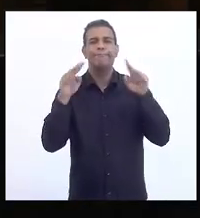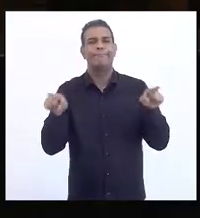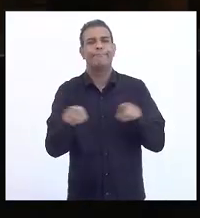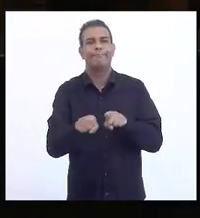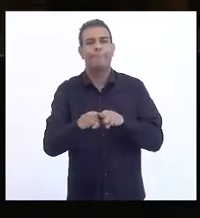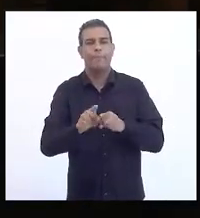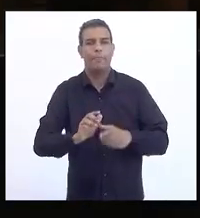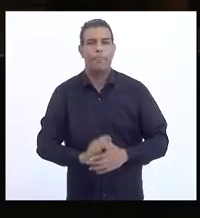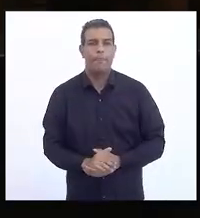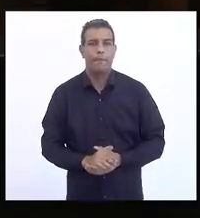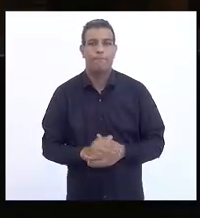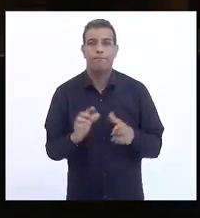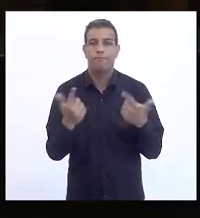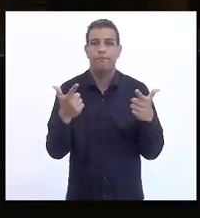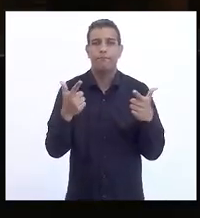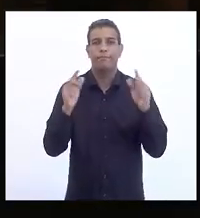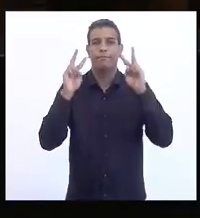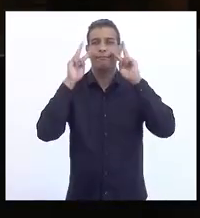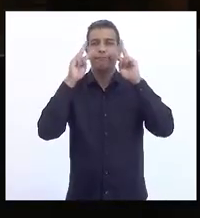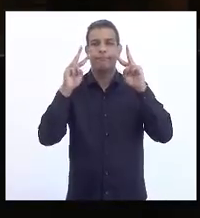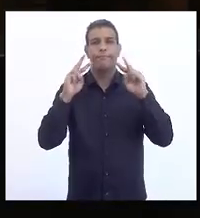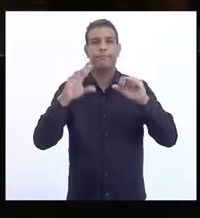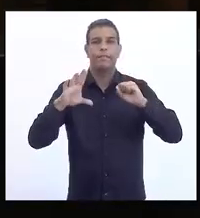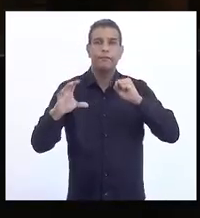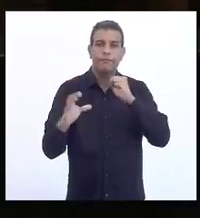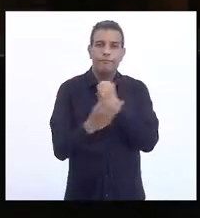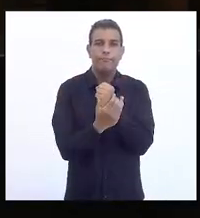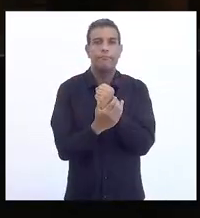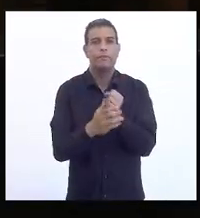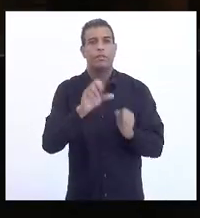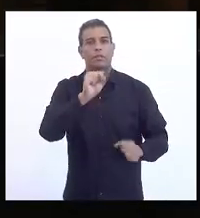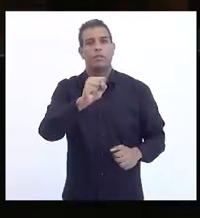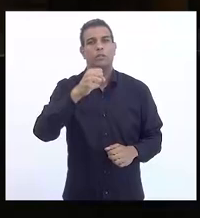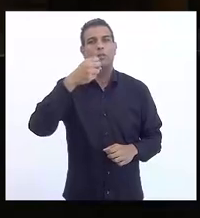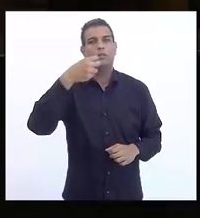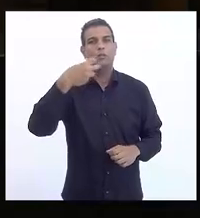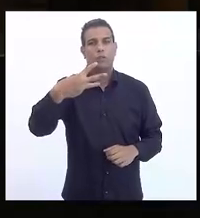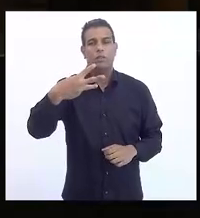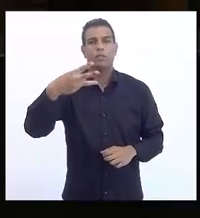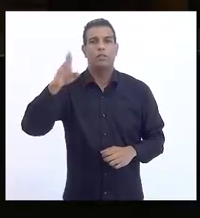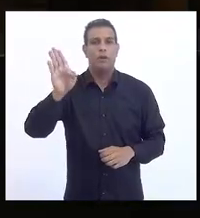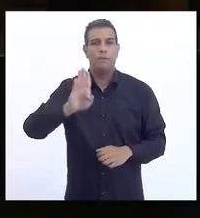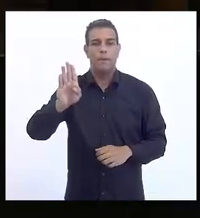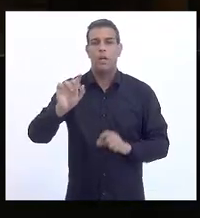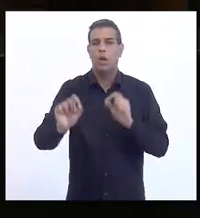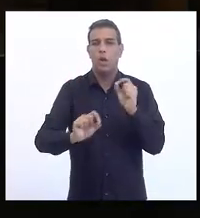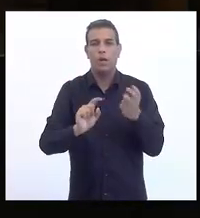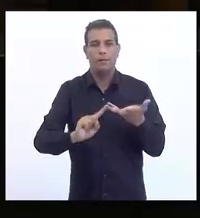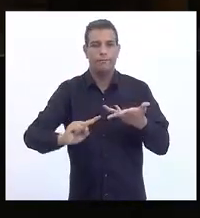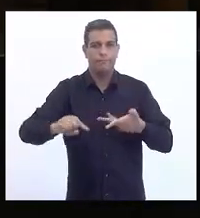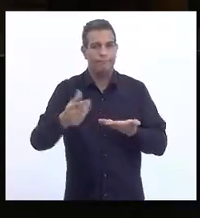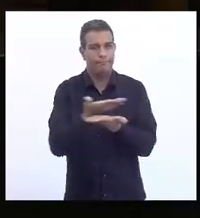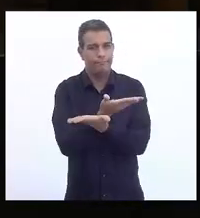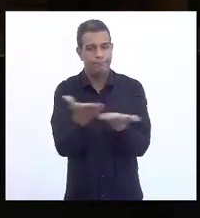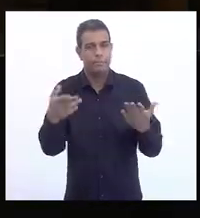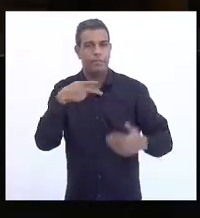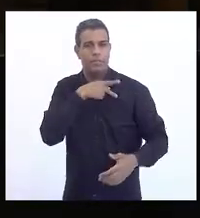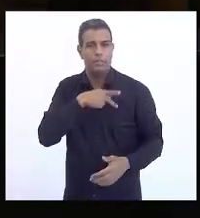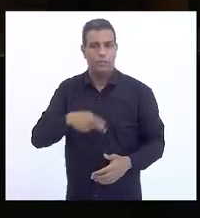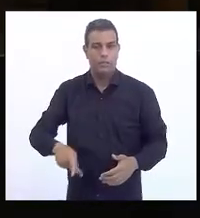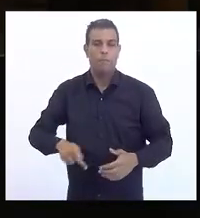sem o regime, a dívida chegaria a 83 bilhões. Ou seja, senhora